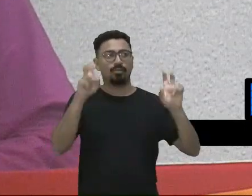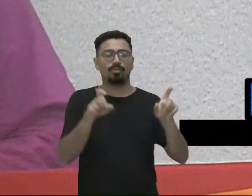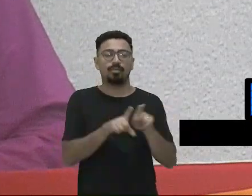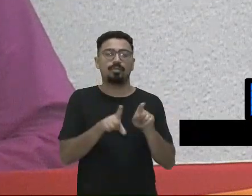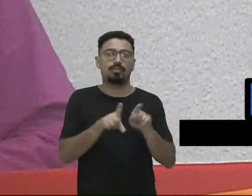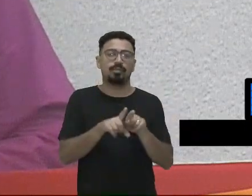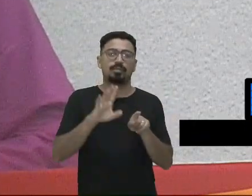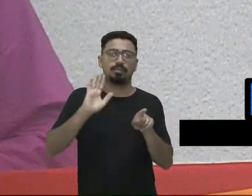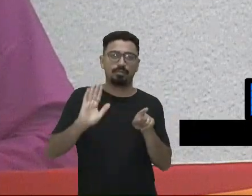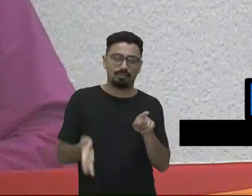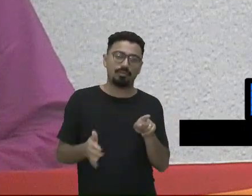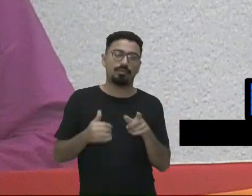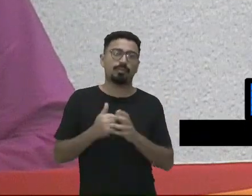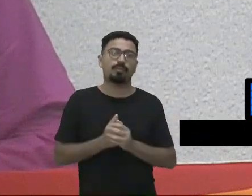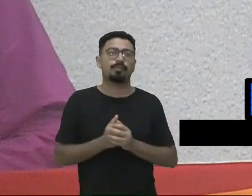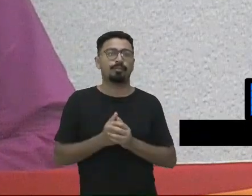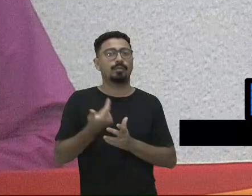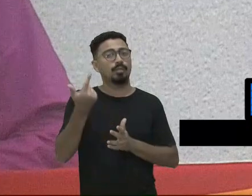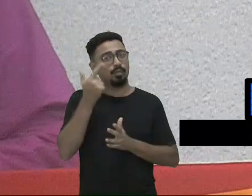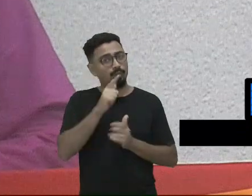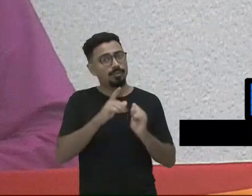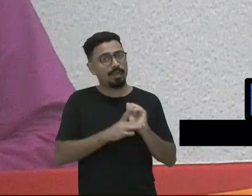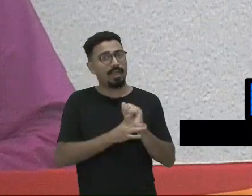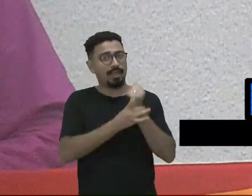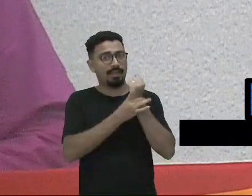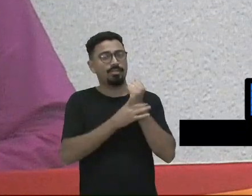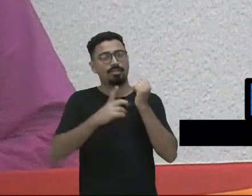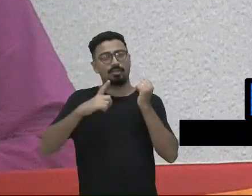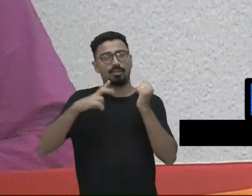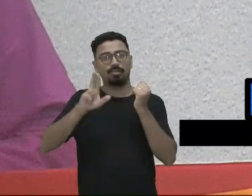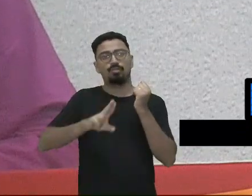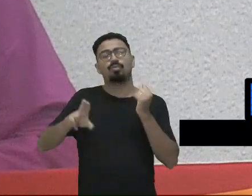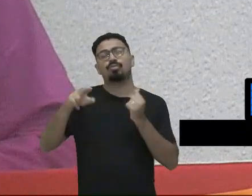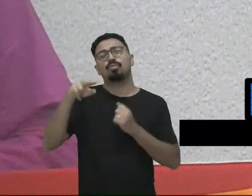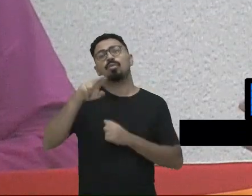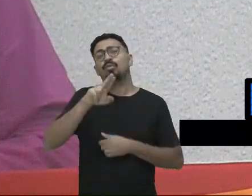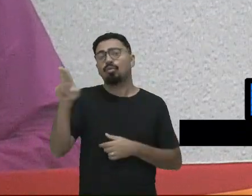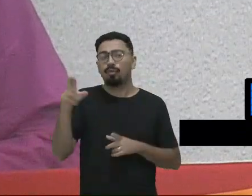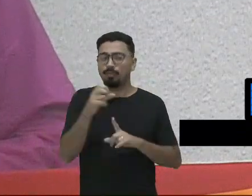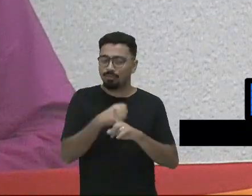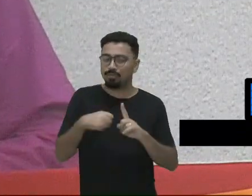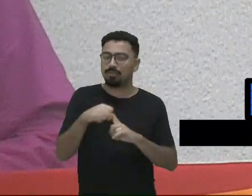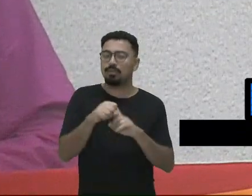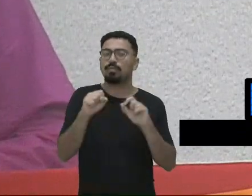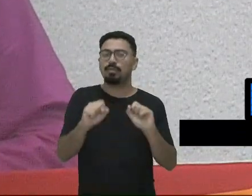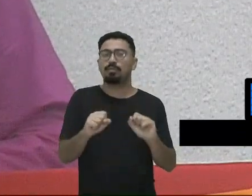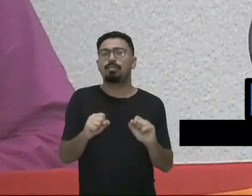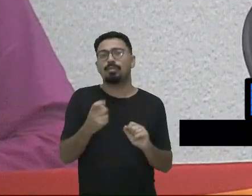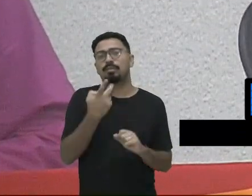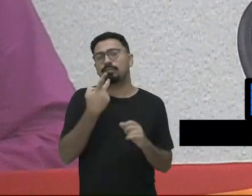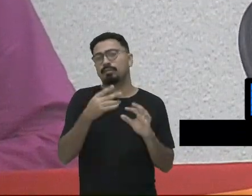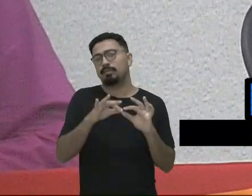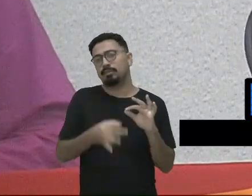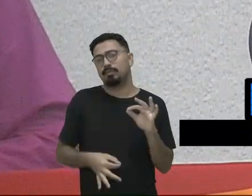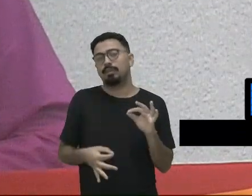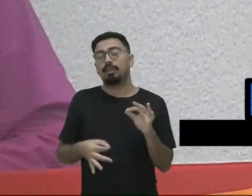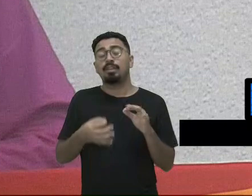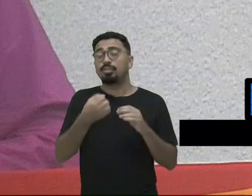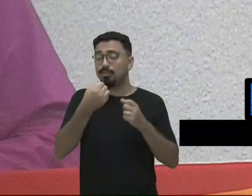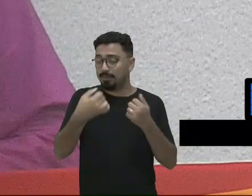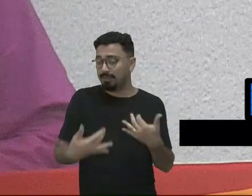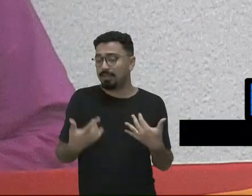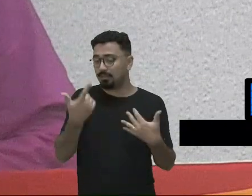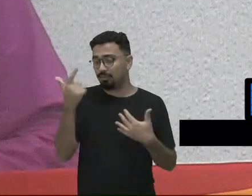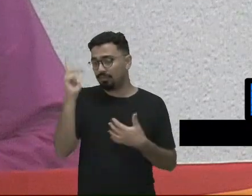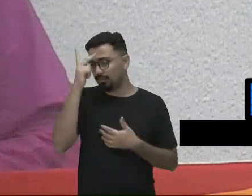é reconhecido e garantido a questão também do uso do nome social, que pode também ser explanado de forma mais profunda por outros participantes que estão